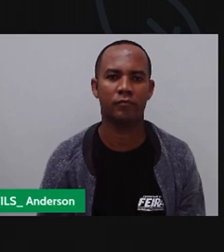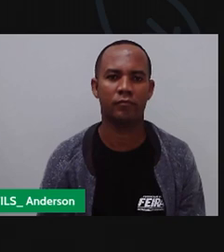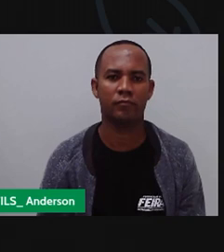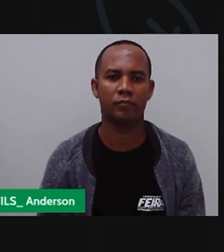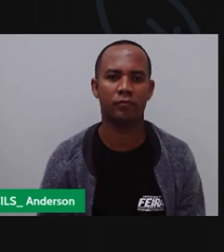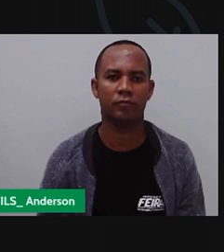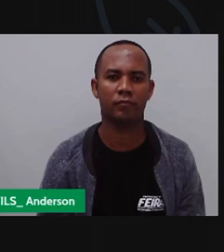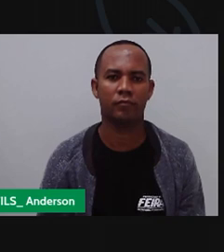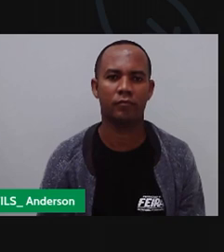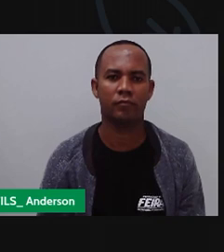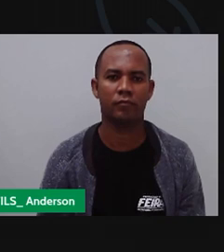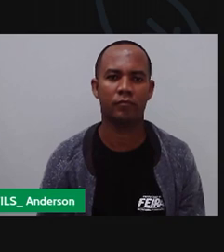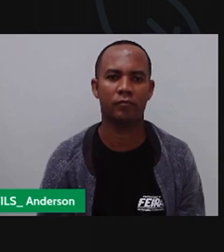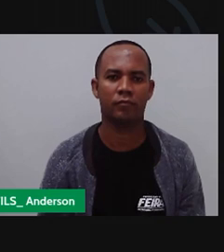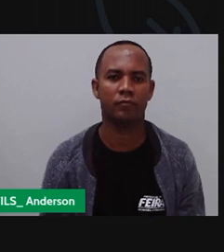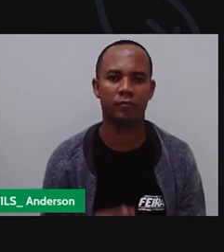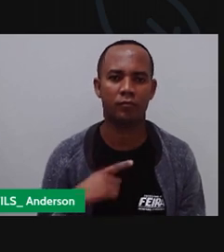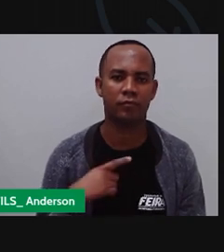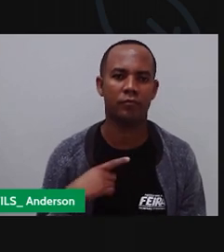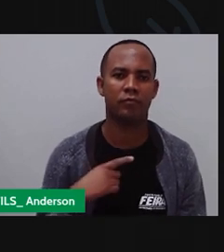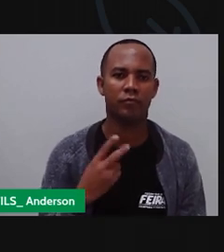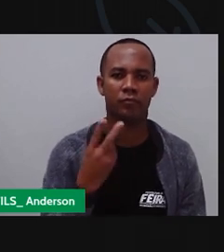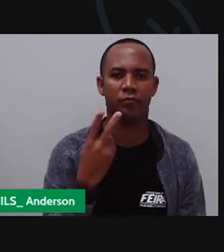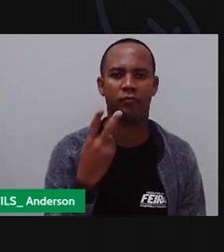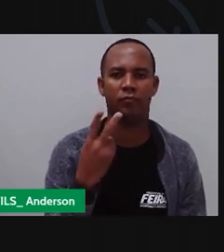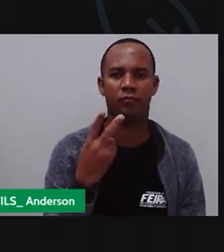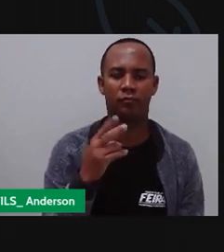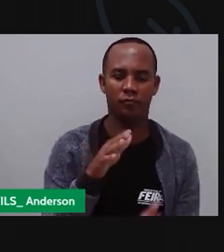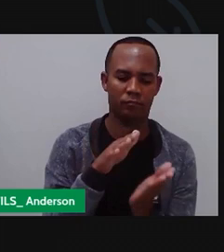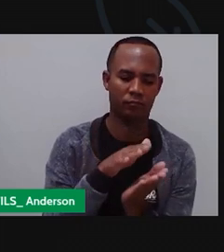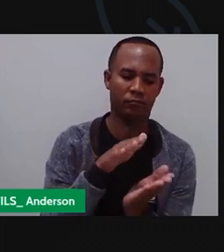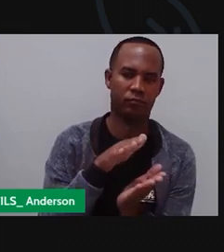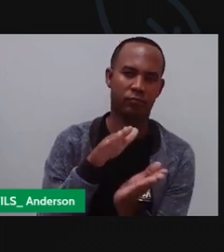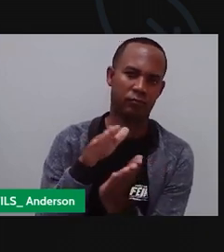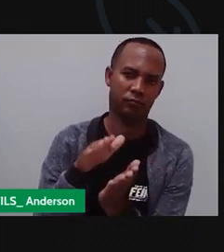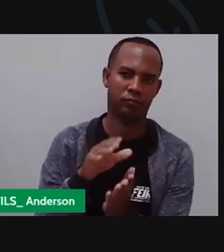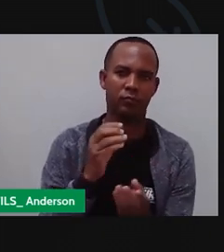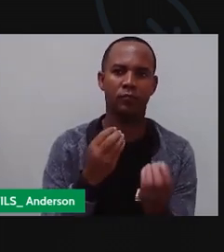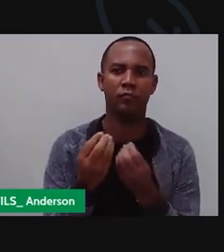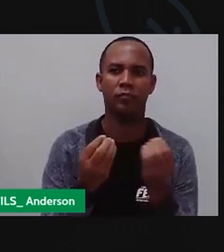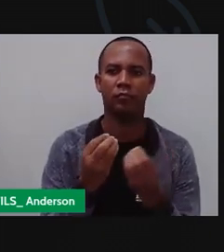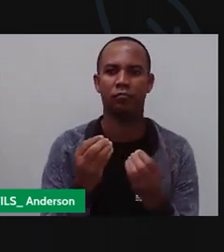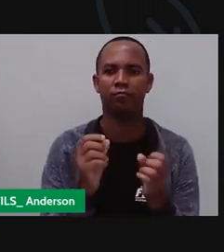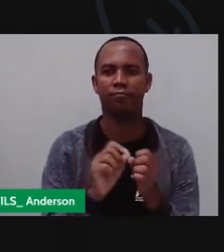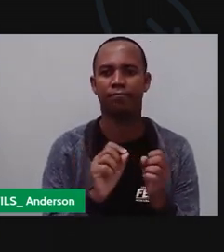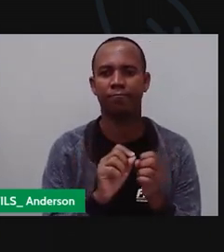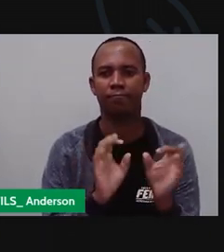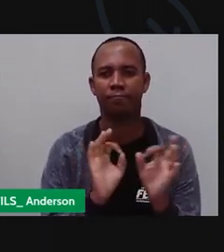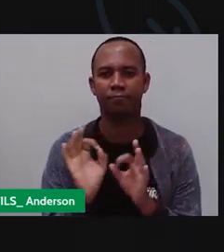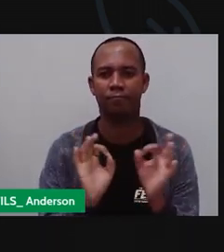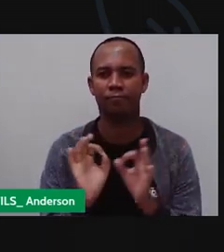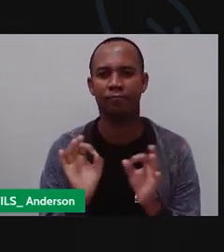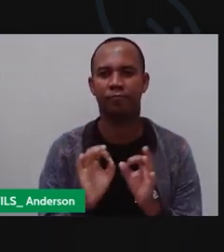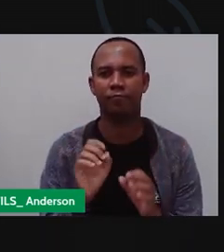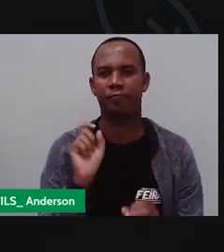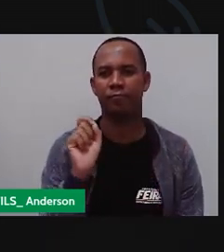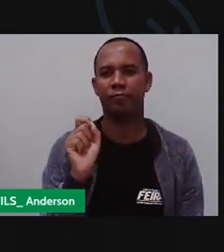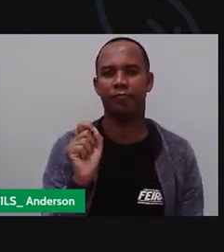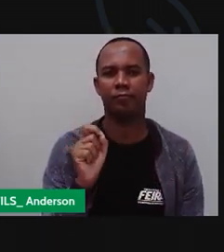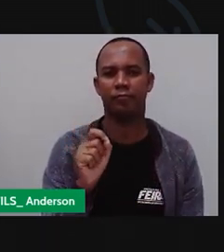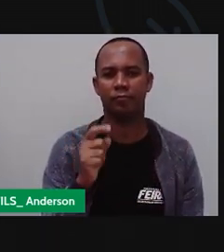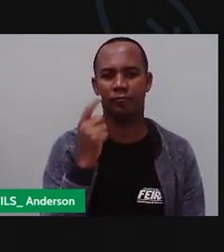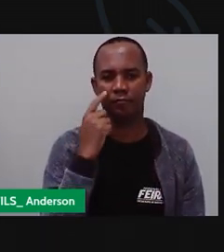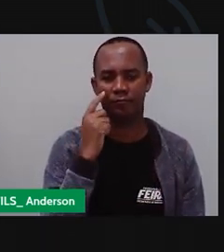Arrumei. Dobrei. E aí eu tenho o quê? Dois montinhos. Pró. E agora, o que é que eu faço? Eu posso, se eu tiver um grampeador,